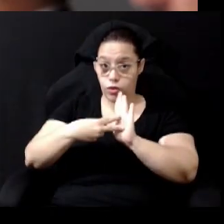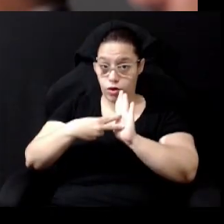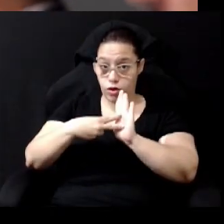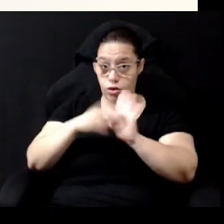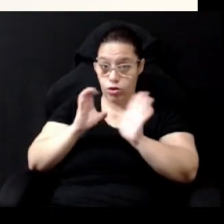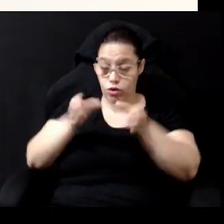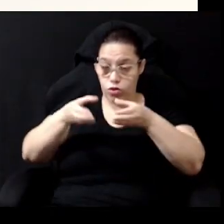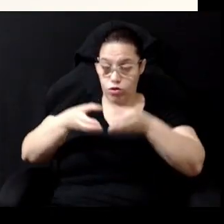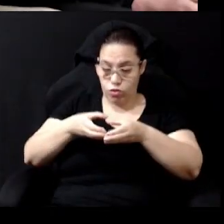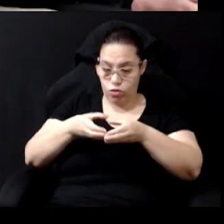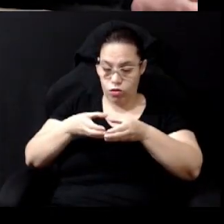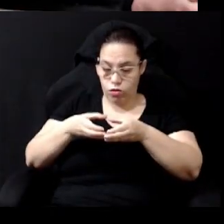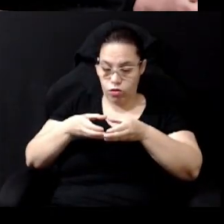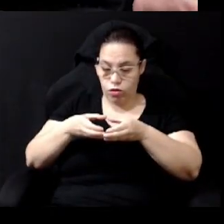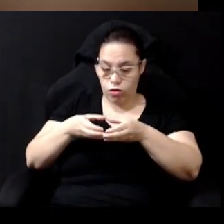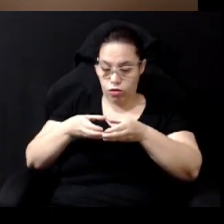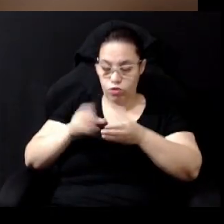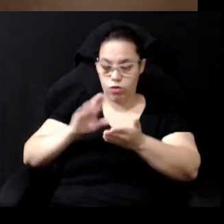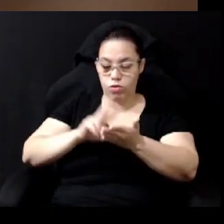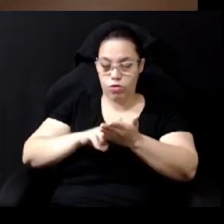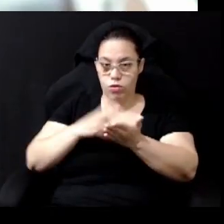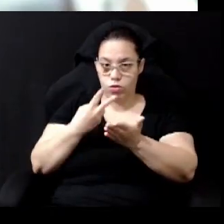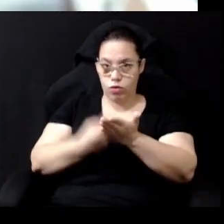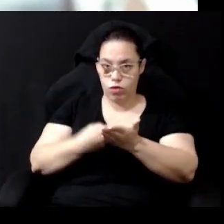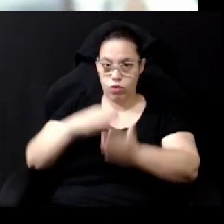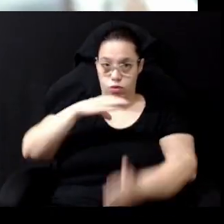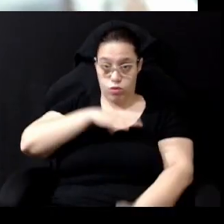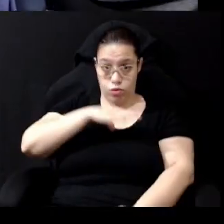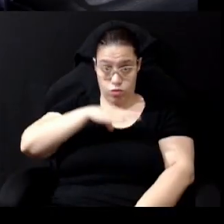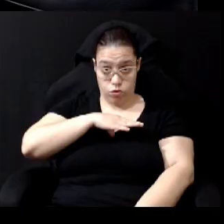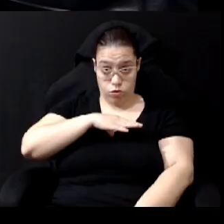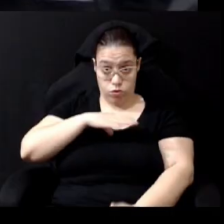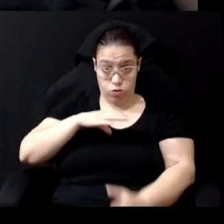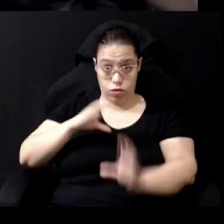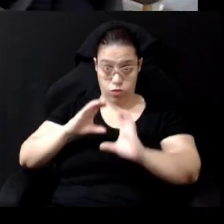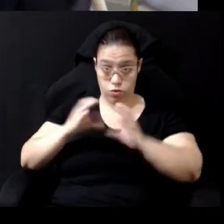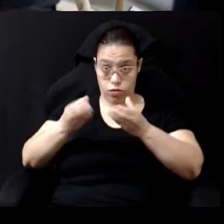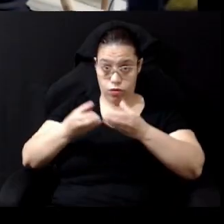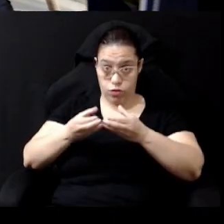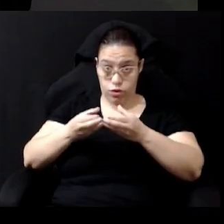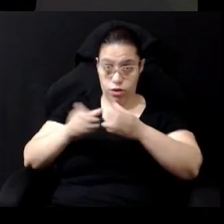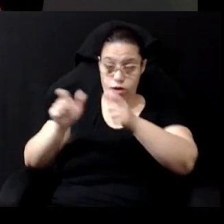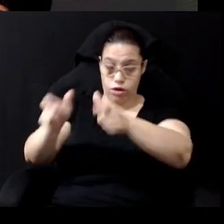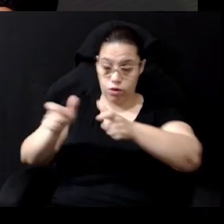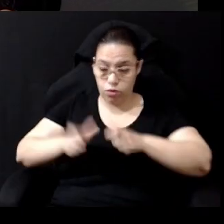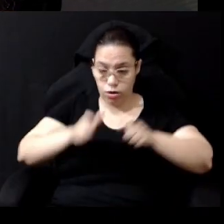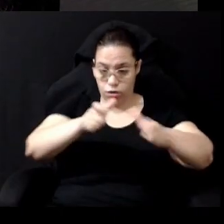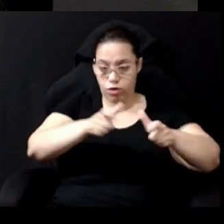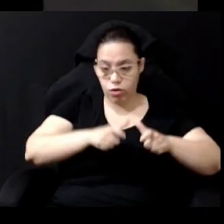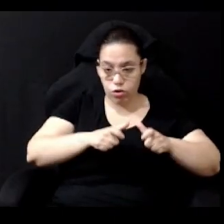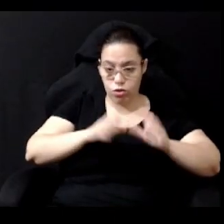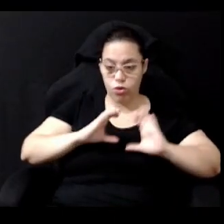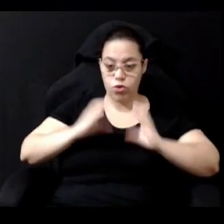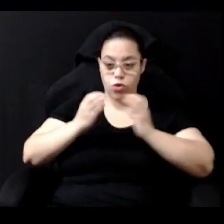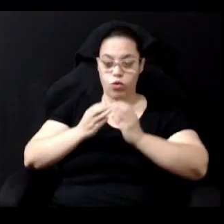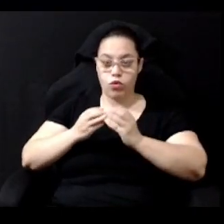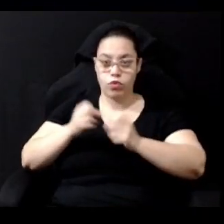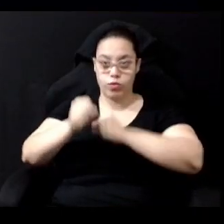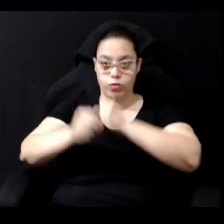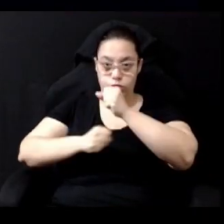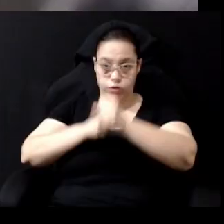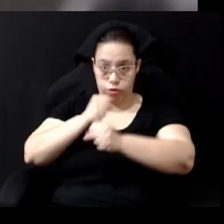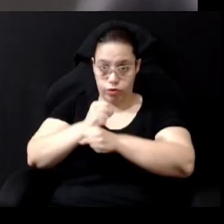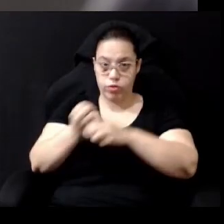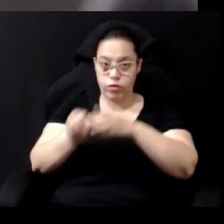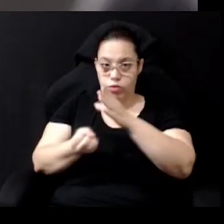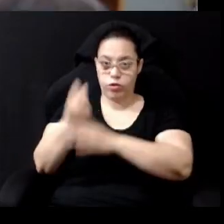que significa Conference of the Parties, que em tradução livre para o português significa Conferência das Partes, e é uma convenção